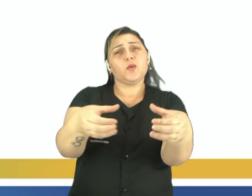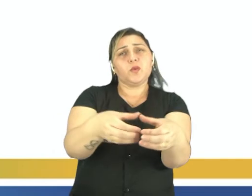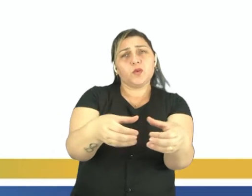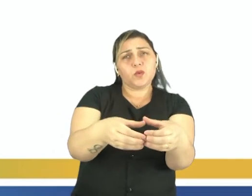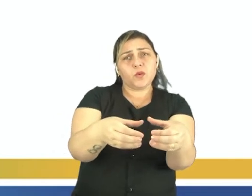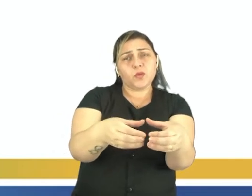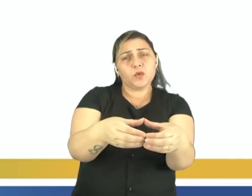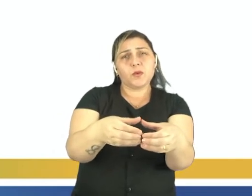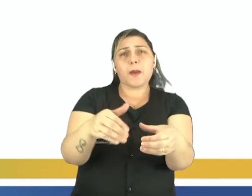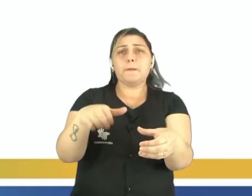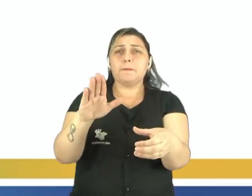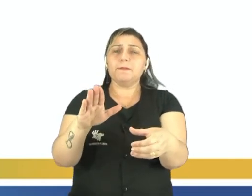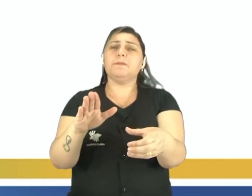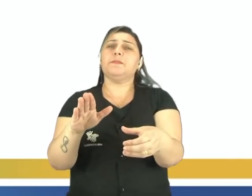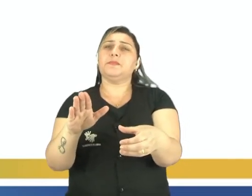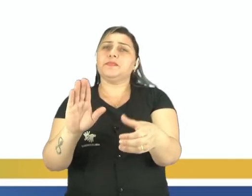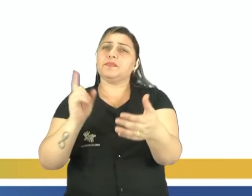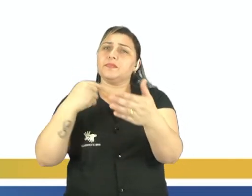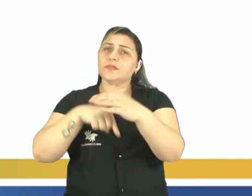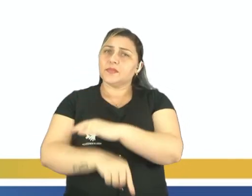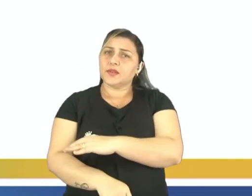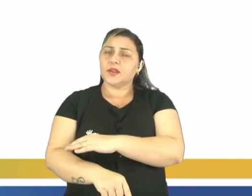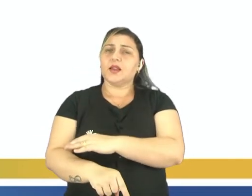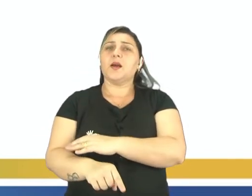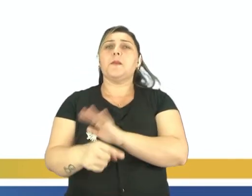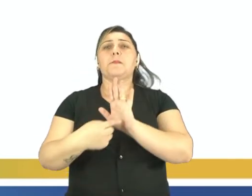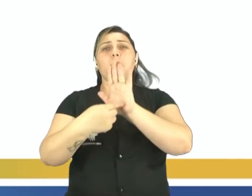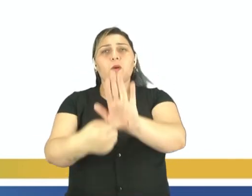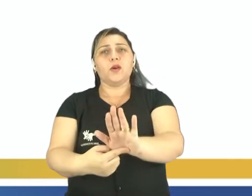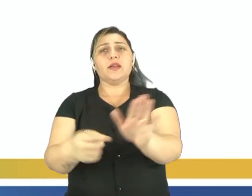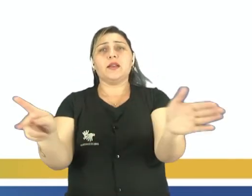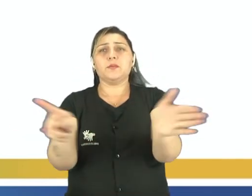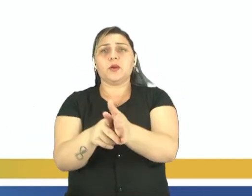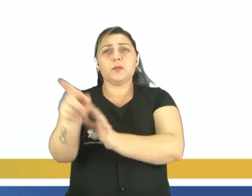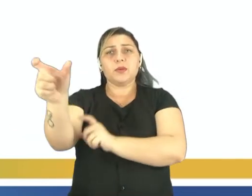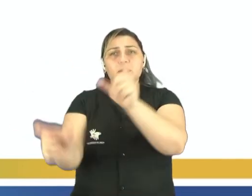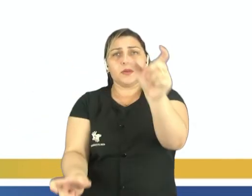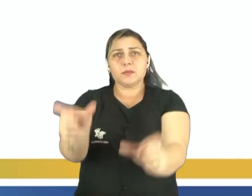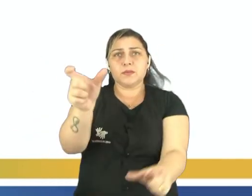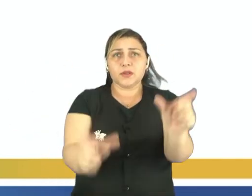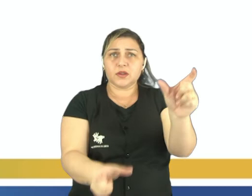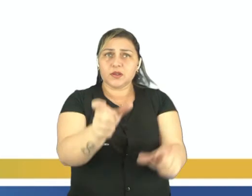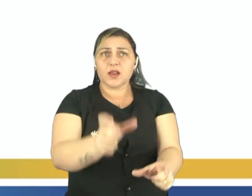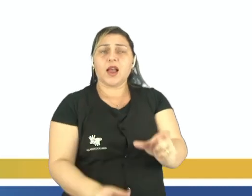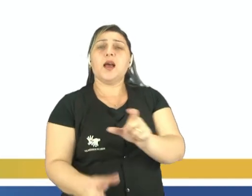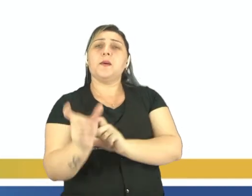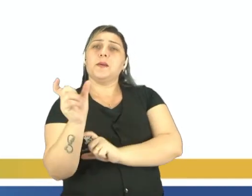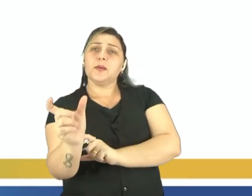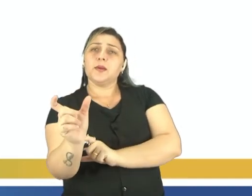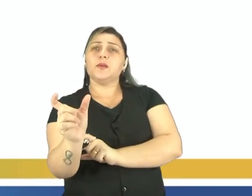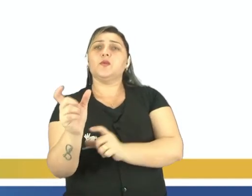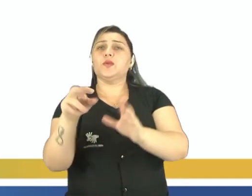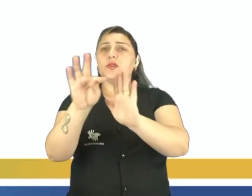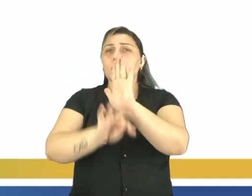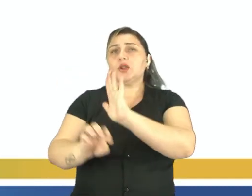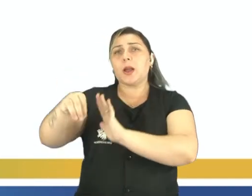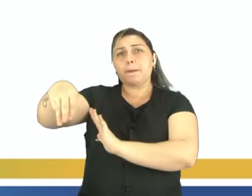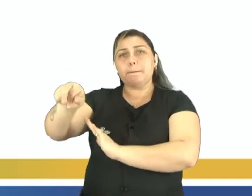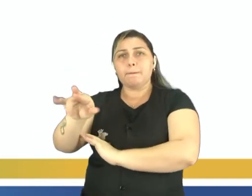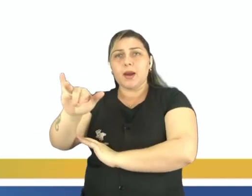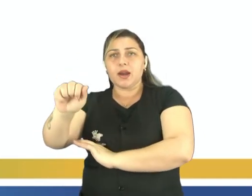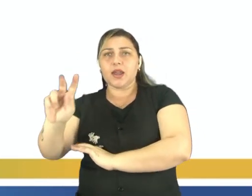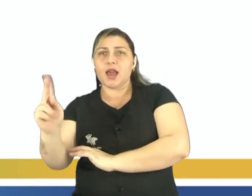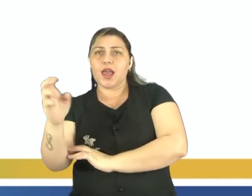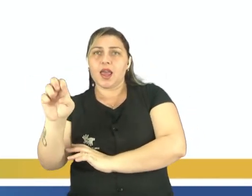numa apuração mais fina, identificam os próprios indivíduos. É só um pedacinho do texto da Maria Helena de Moura. Bom,